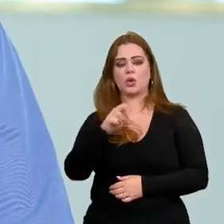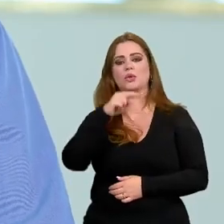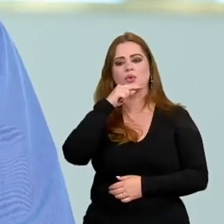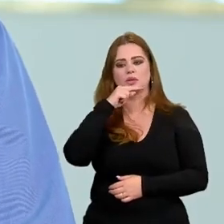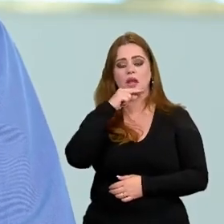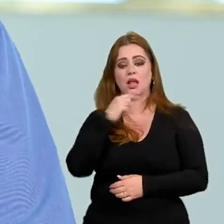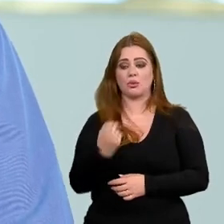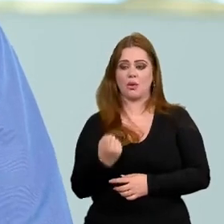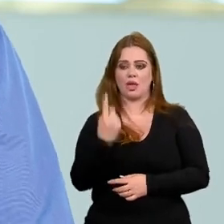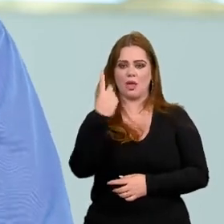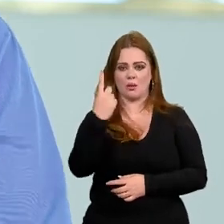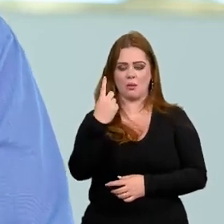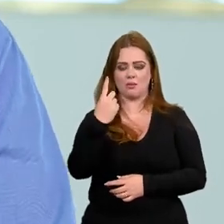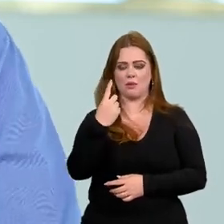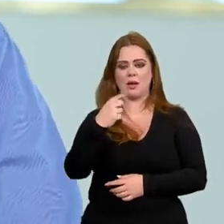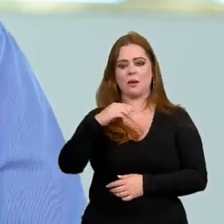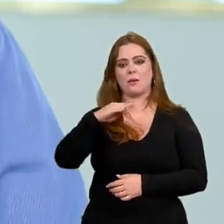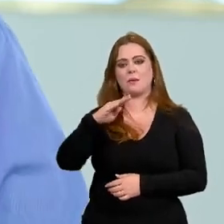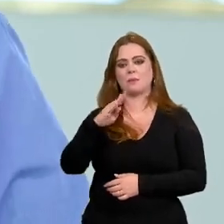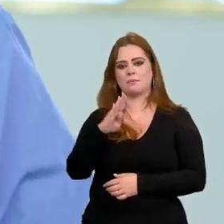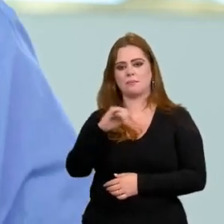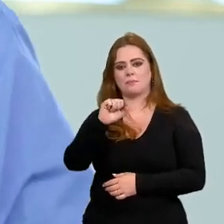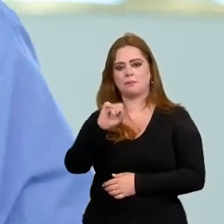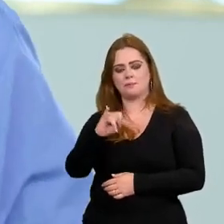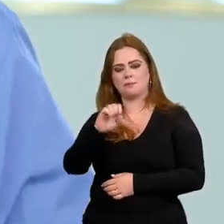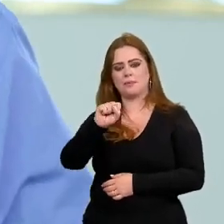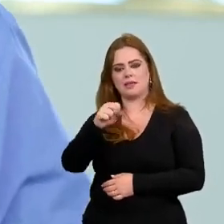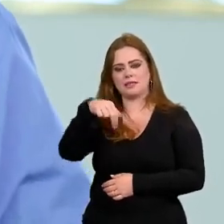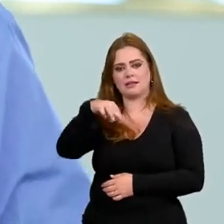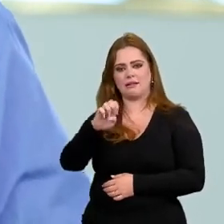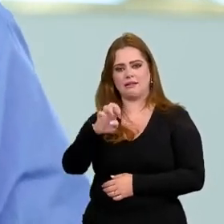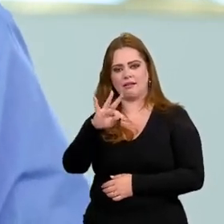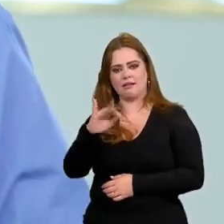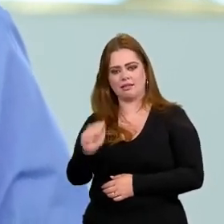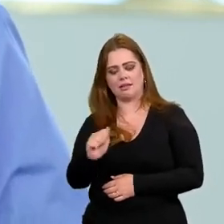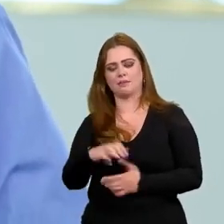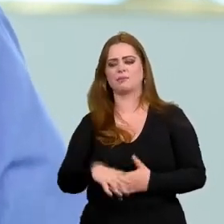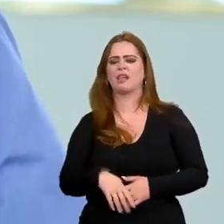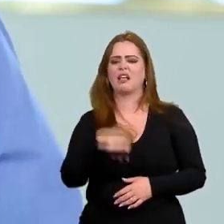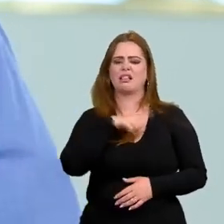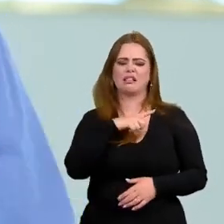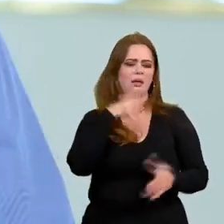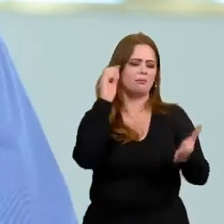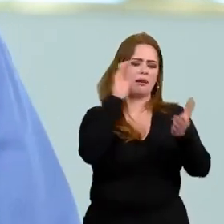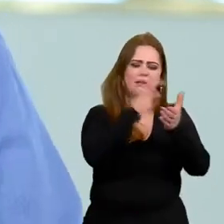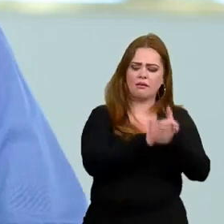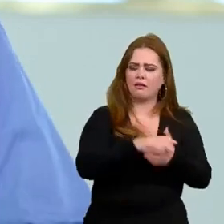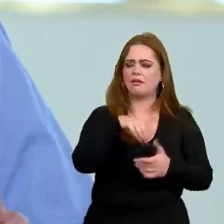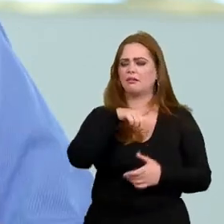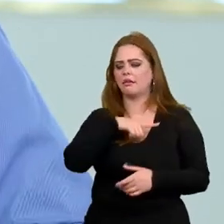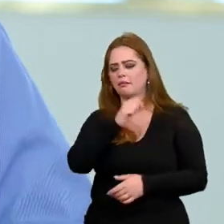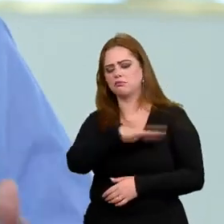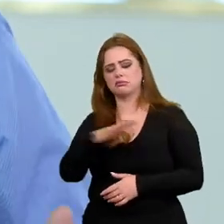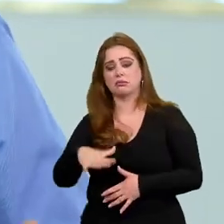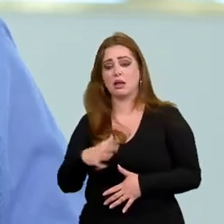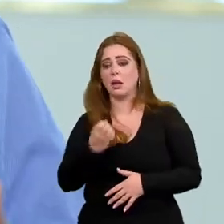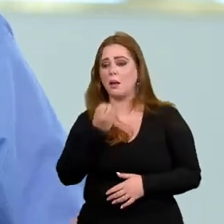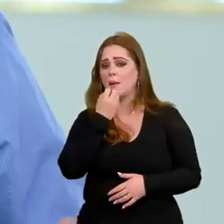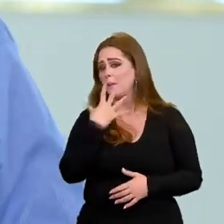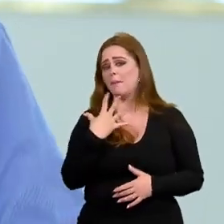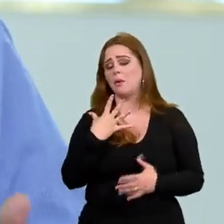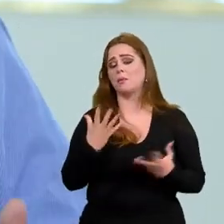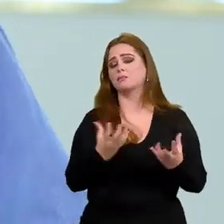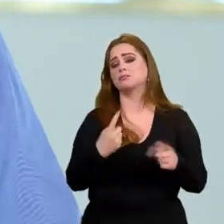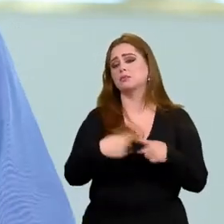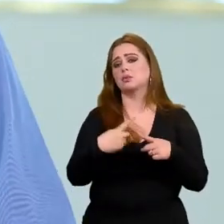e os maridos, E as e mulheres e os maridos. marido, e aquele vira É, tem um. muita gente, mas é bom. É bom porque a Janja conversa com